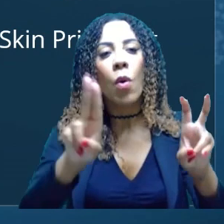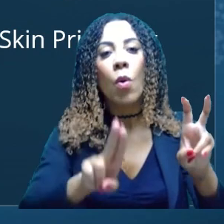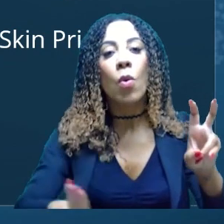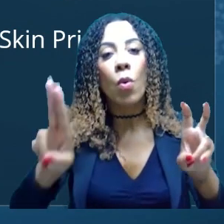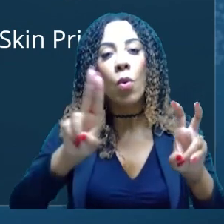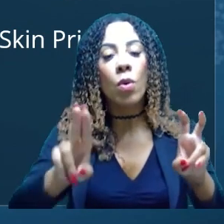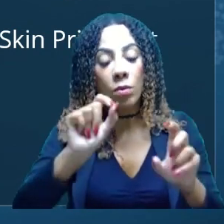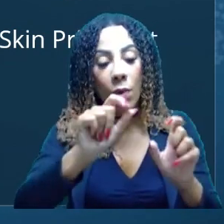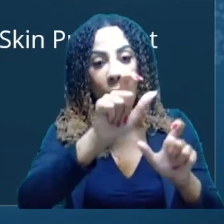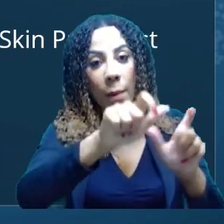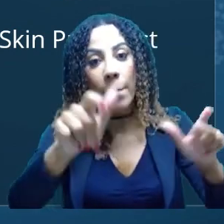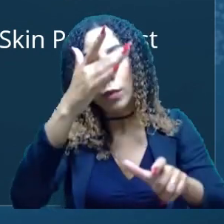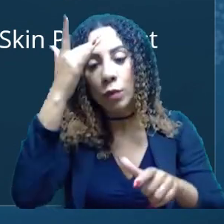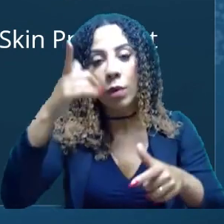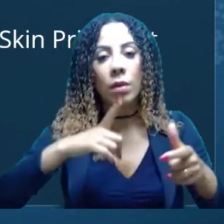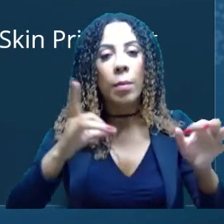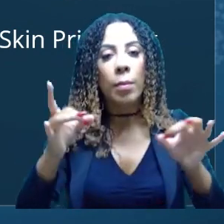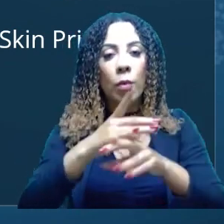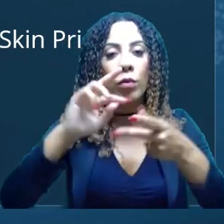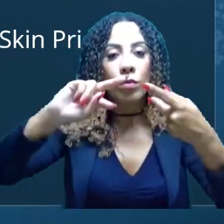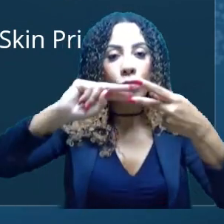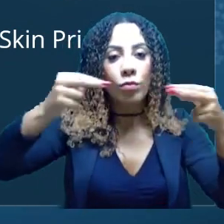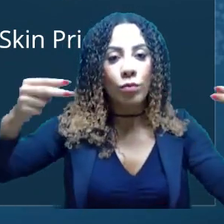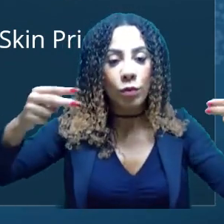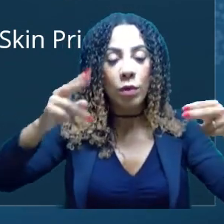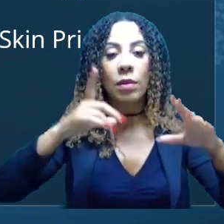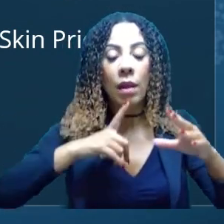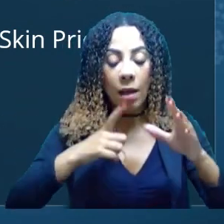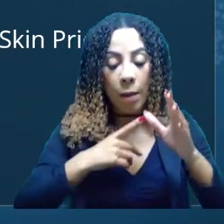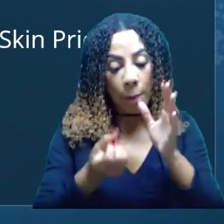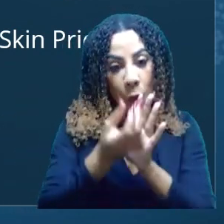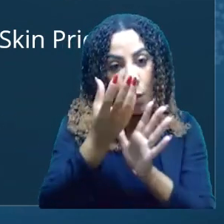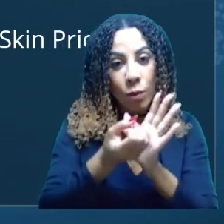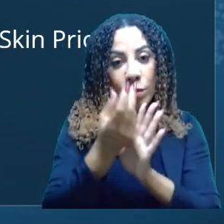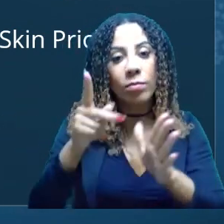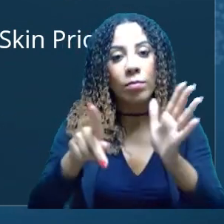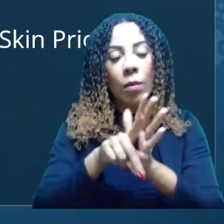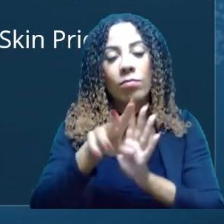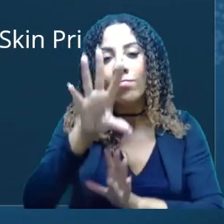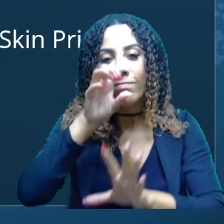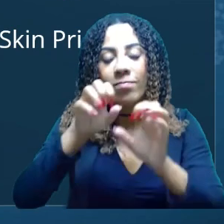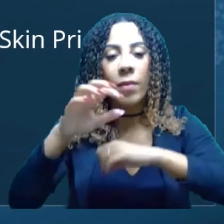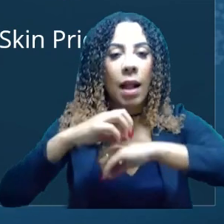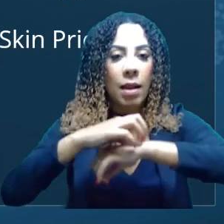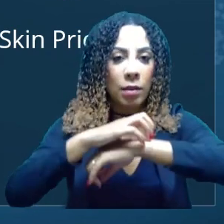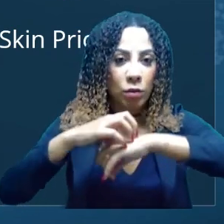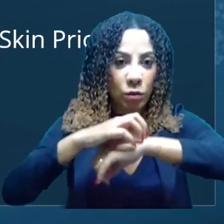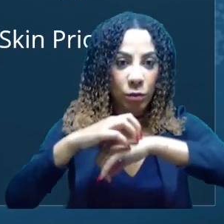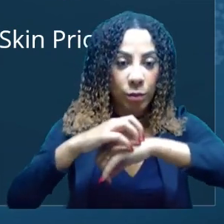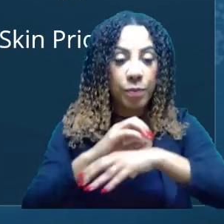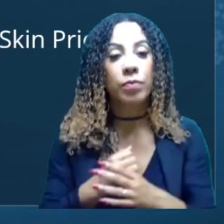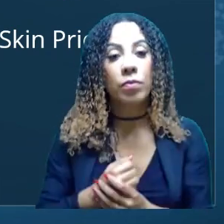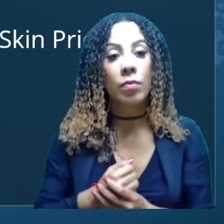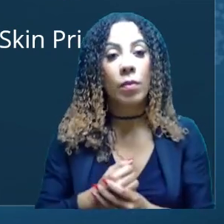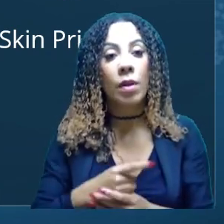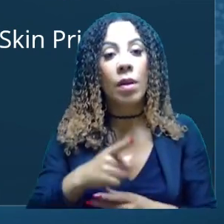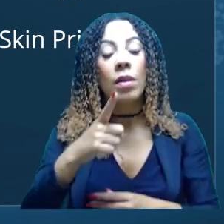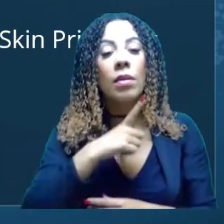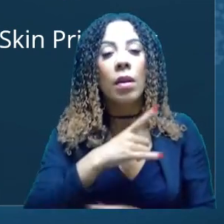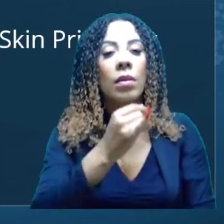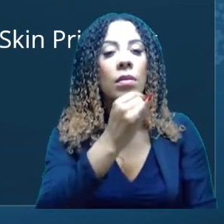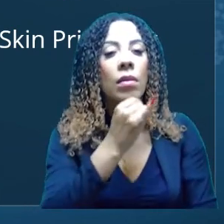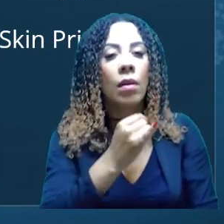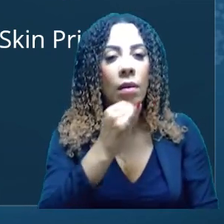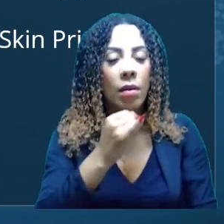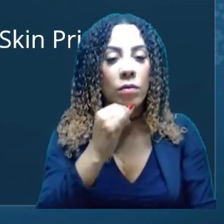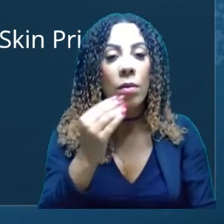predisposição genética a produzir IgE específica a esses aeroalérgenos. E dos testes para